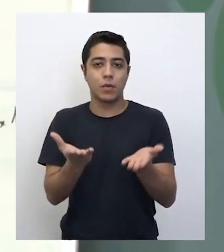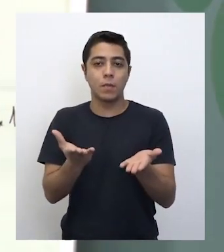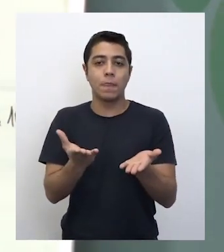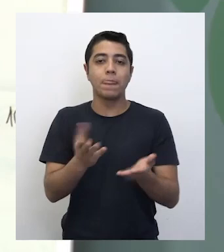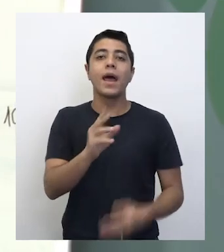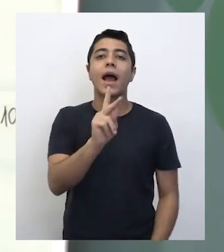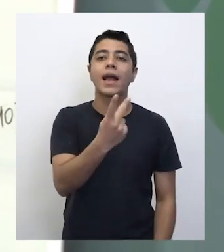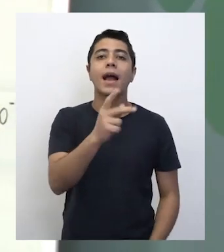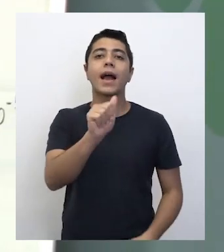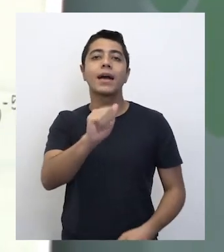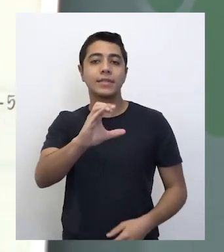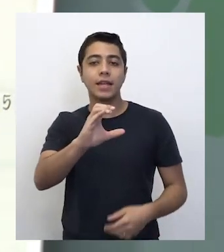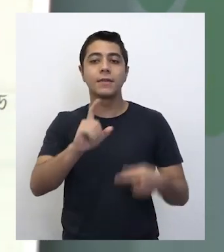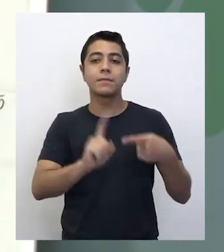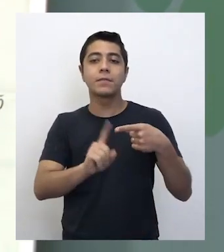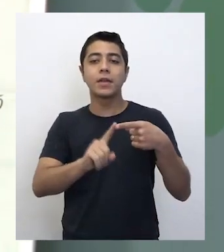ácido acético,